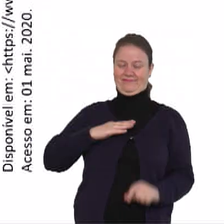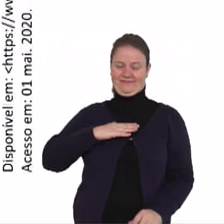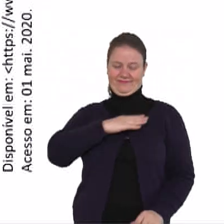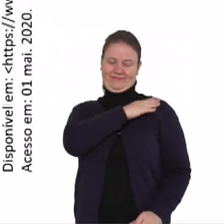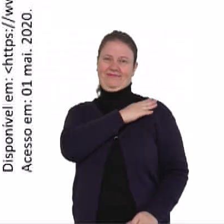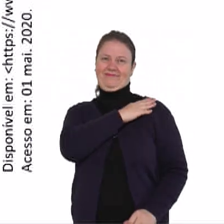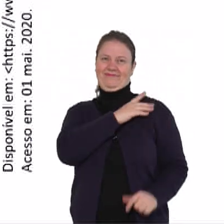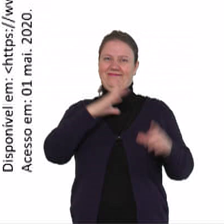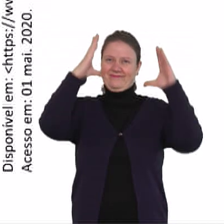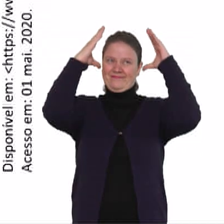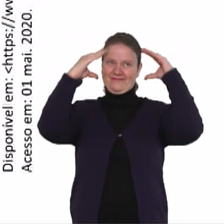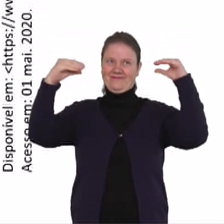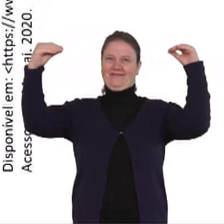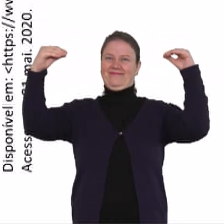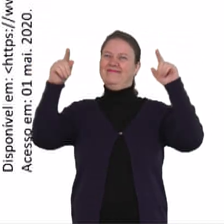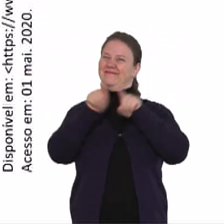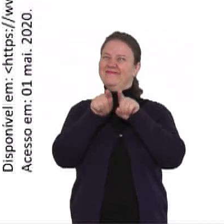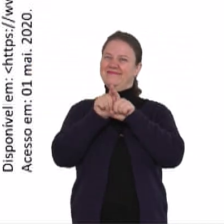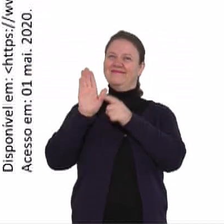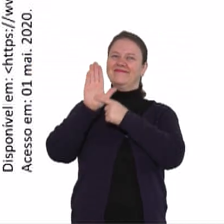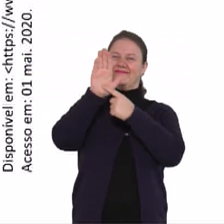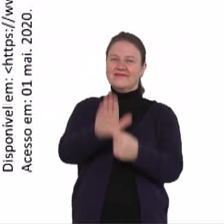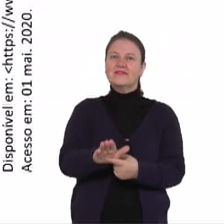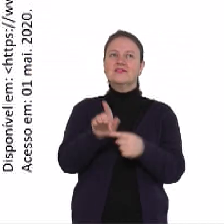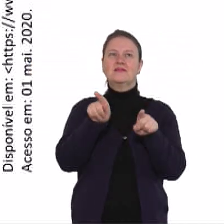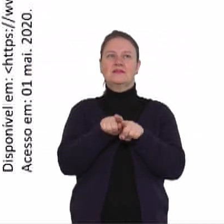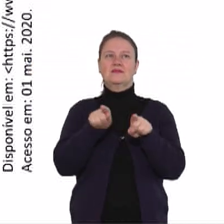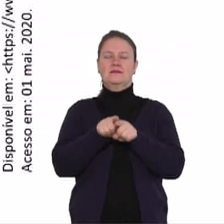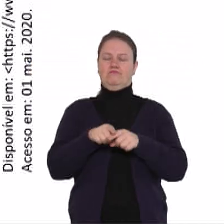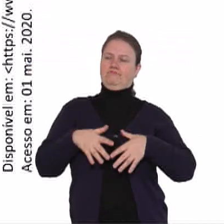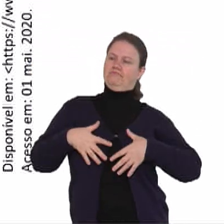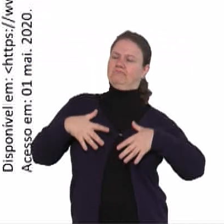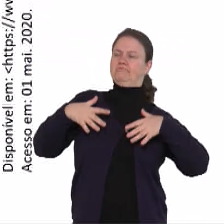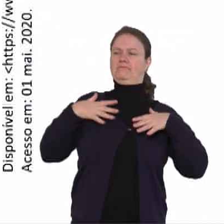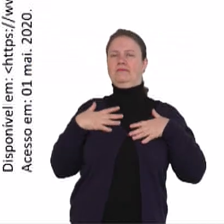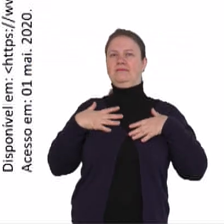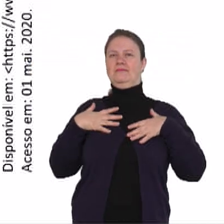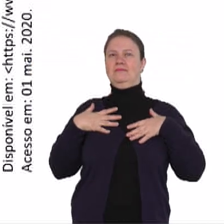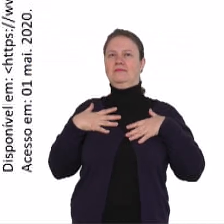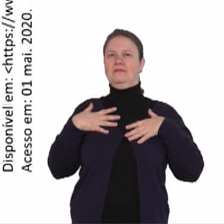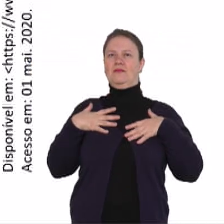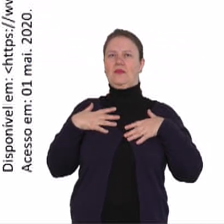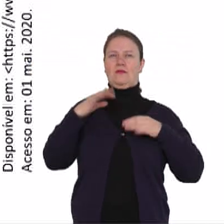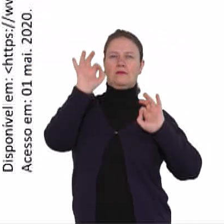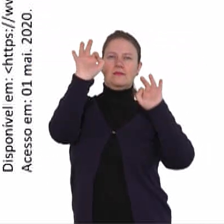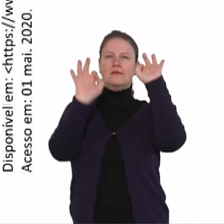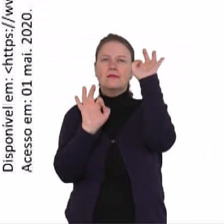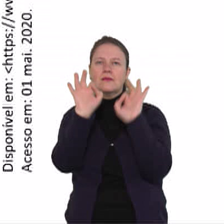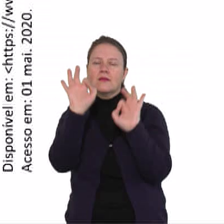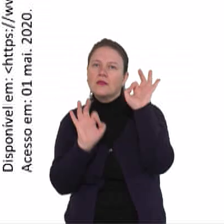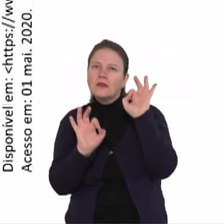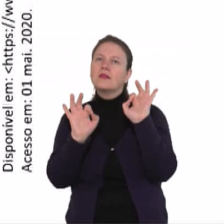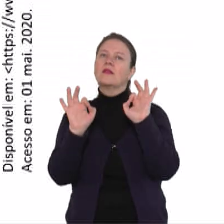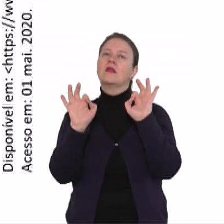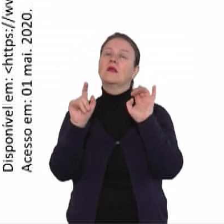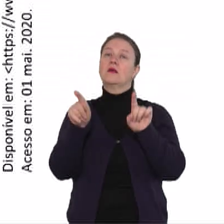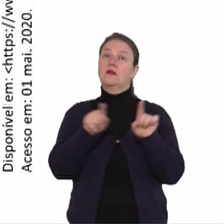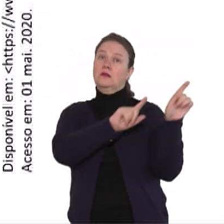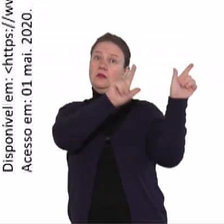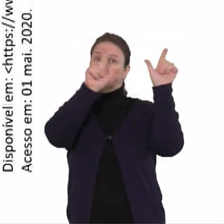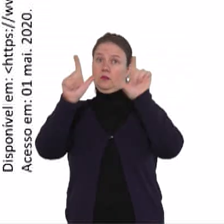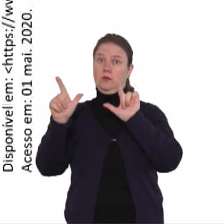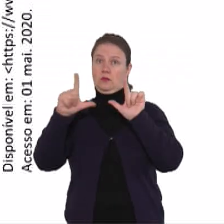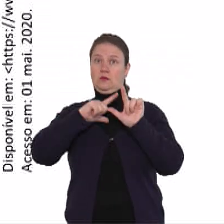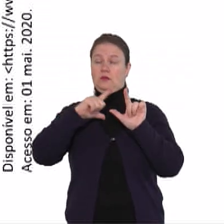Bonaparte. Essa representação de Napoleão assim altivo, né, é sempre muito feita. Daí a gente vai ter posteriormente um retrato já